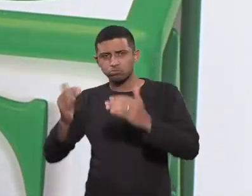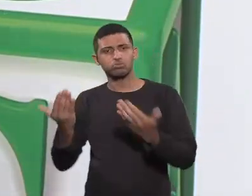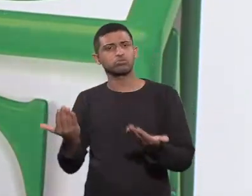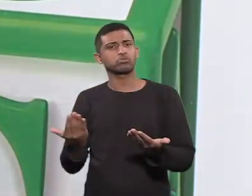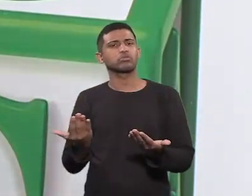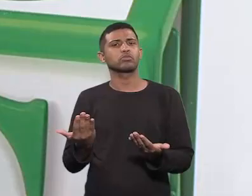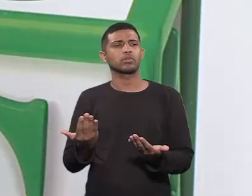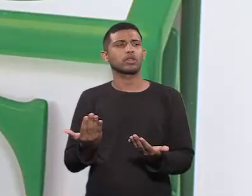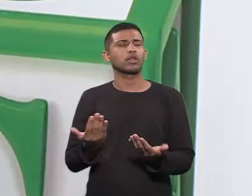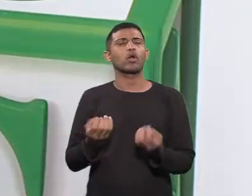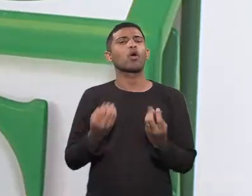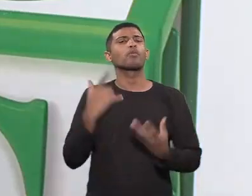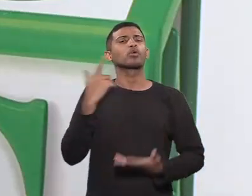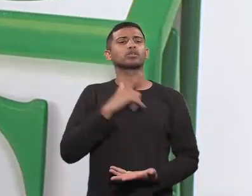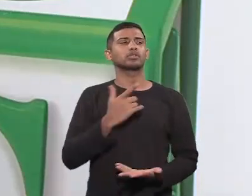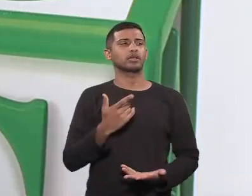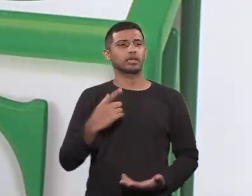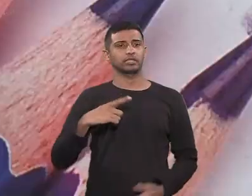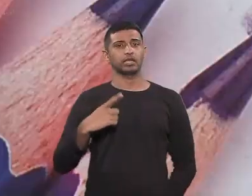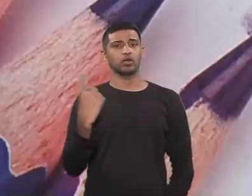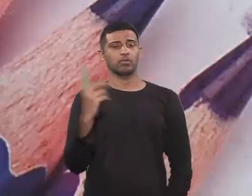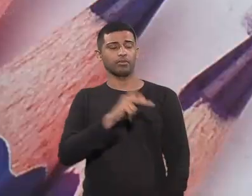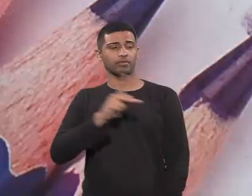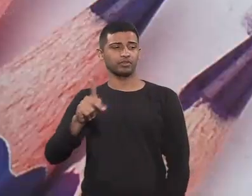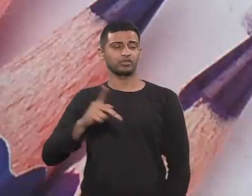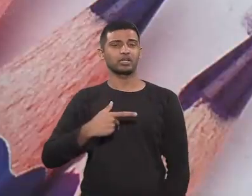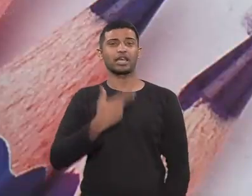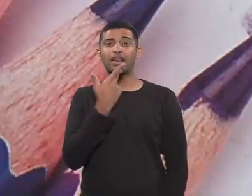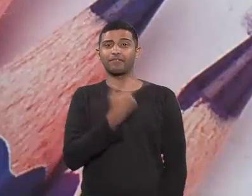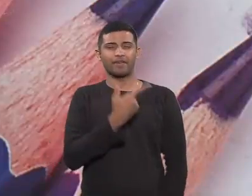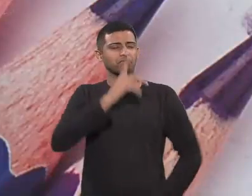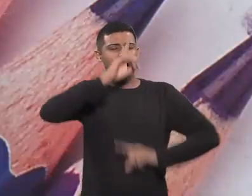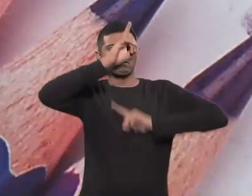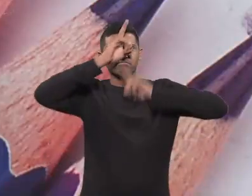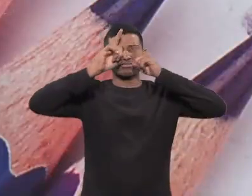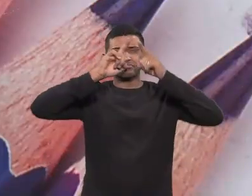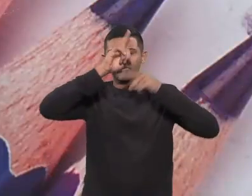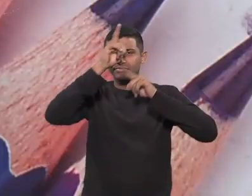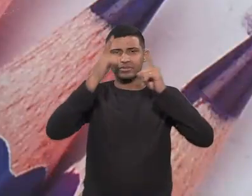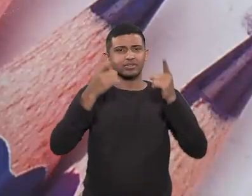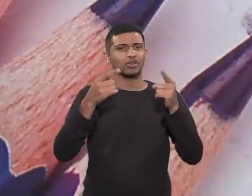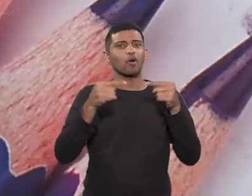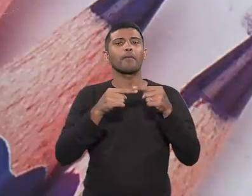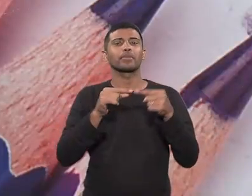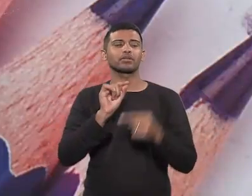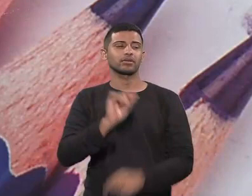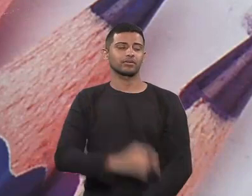essa conquista? Eu tenho uma professora que ela tem uma fala muito criativa e muito